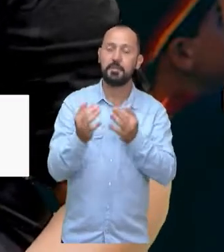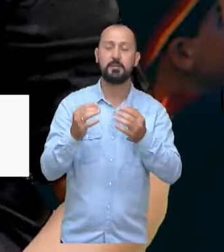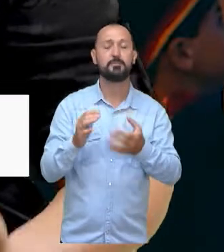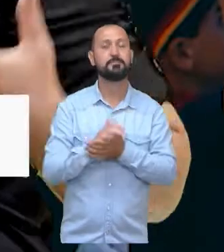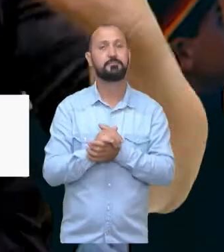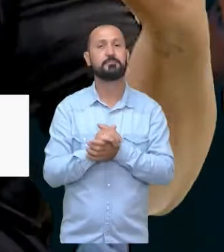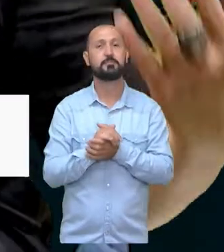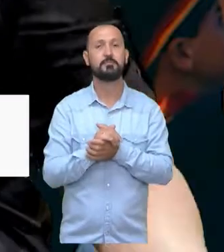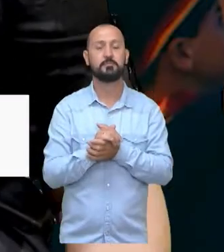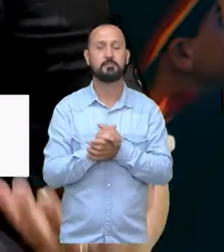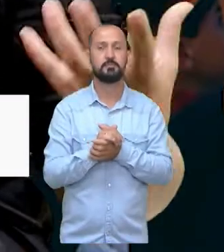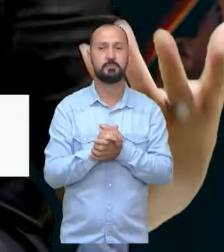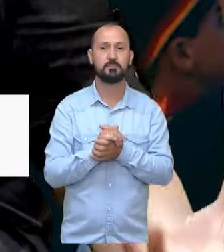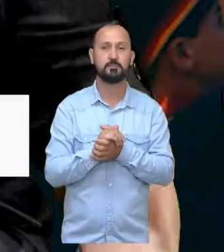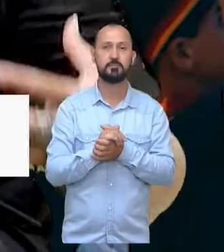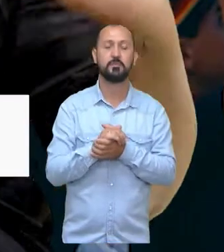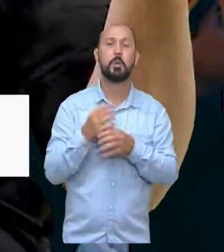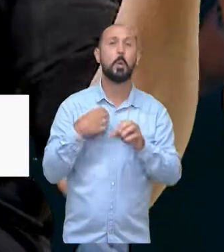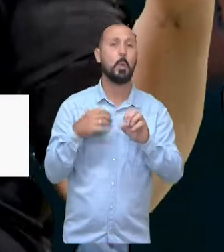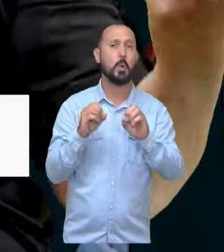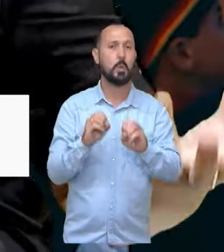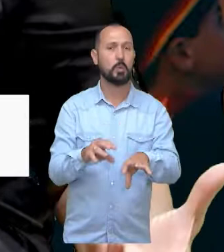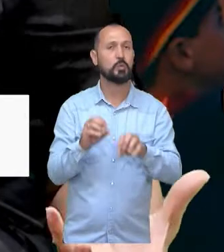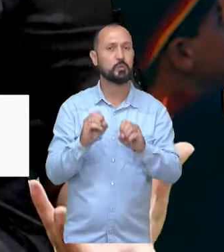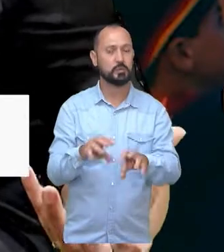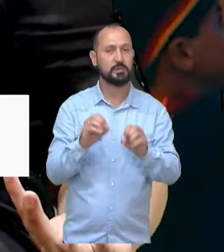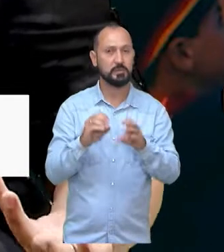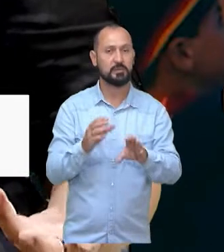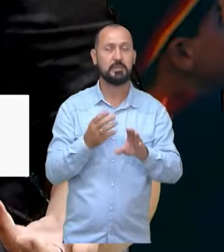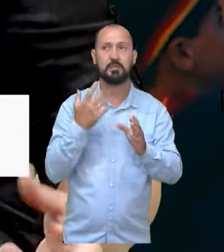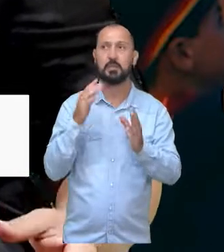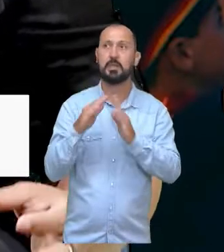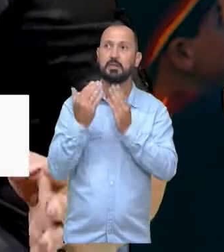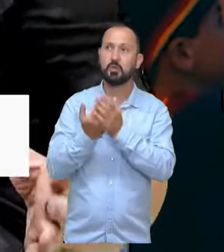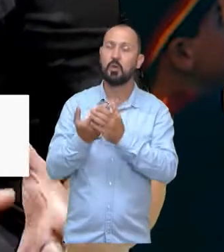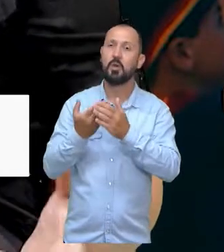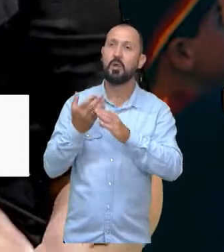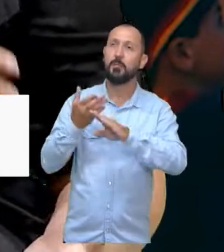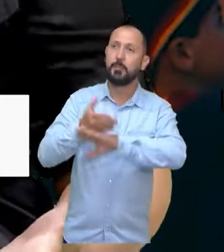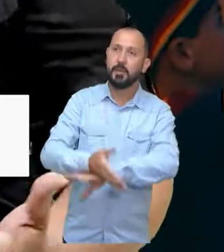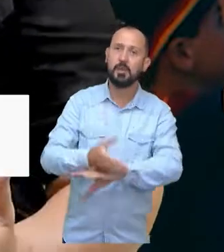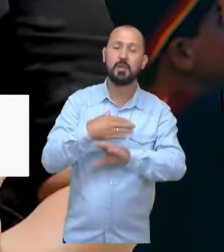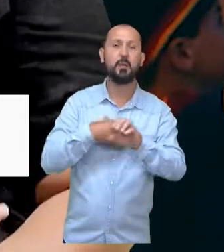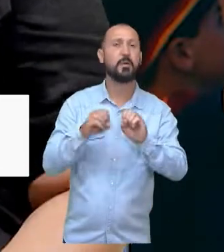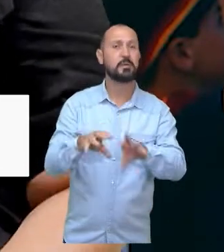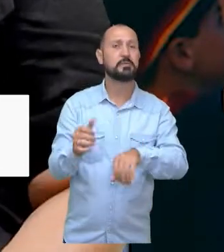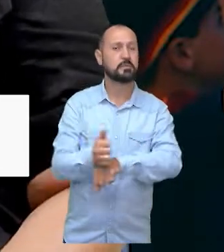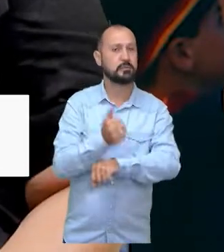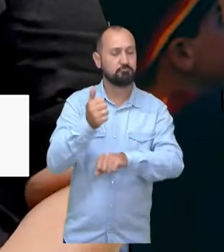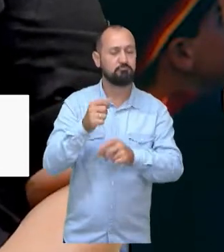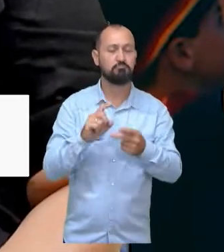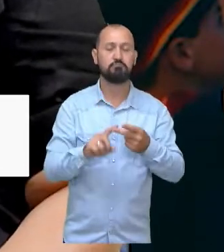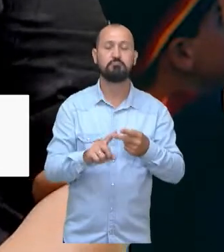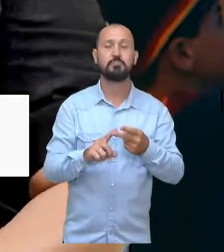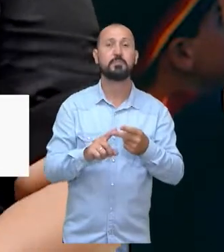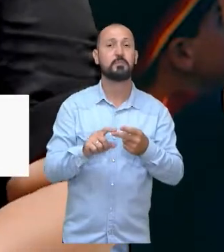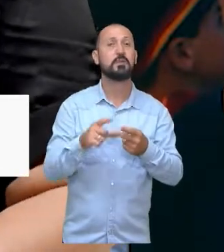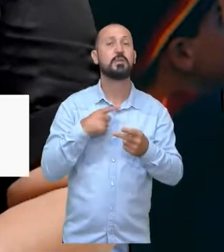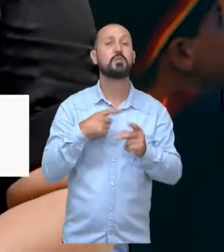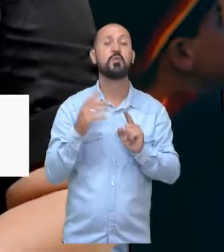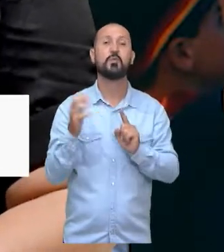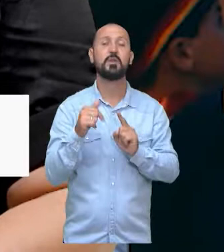do ensino, né, de ir para a escola, de ter uma educação de qualidade. E isso faz com que a pessoa não consiga